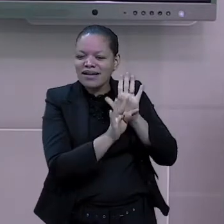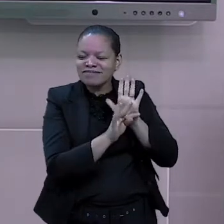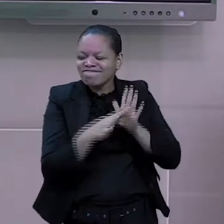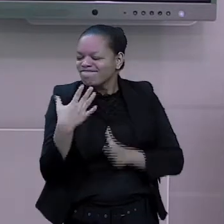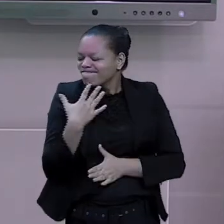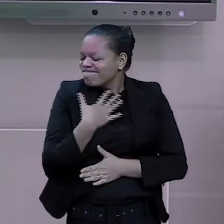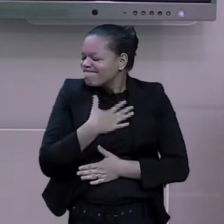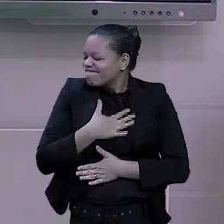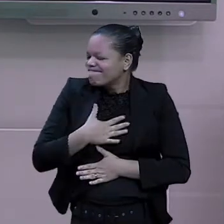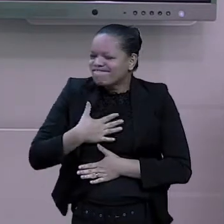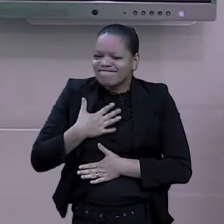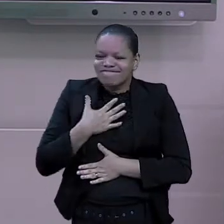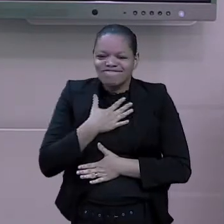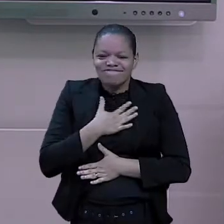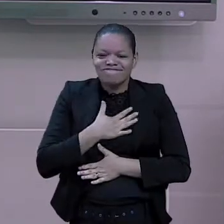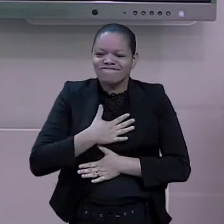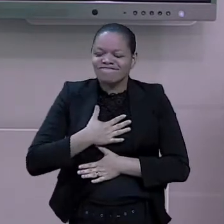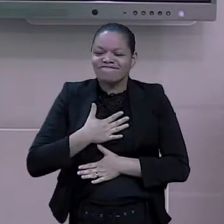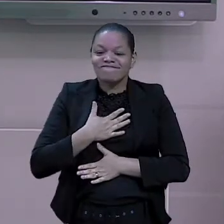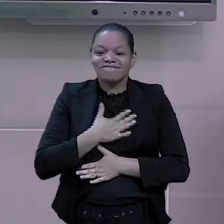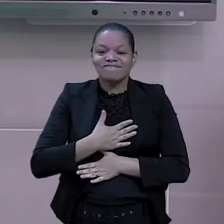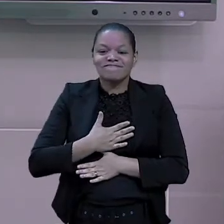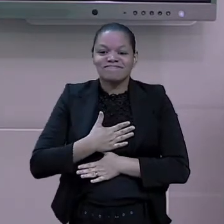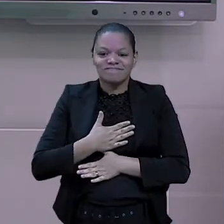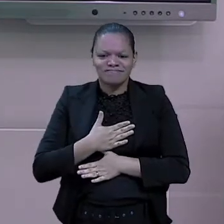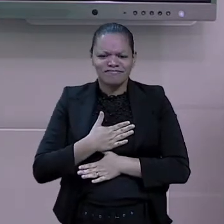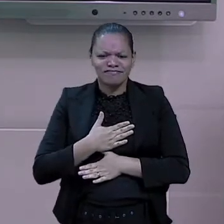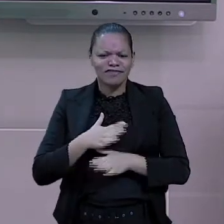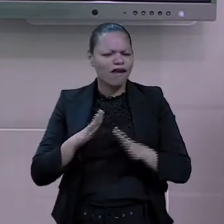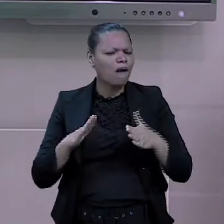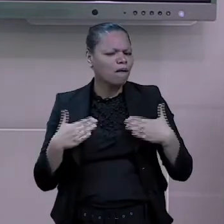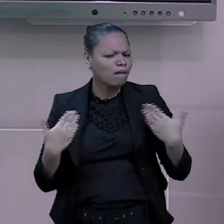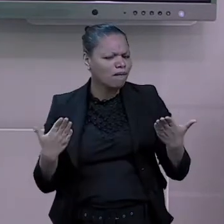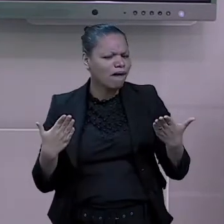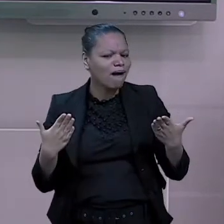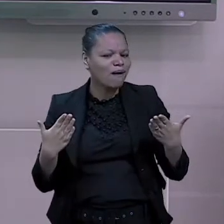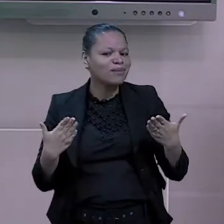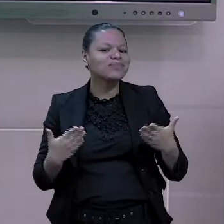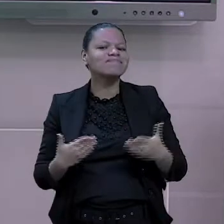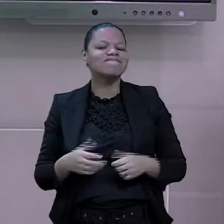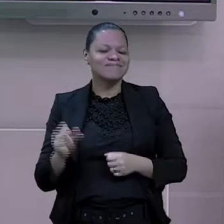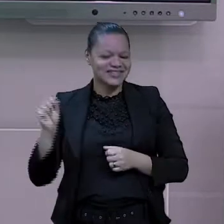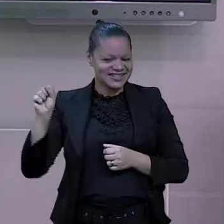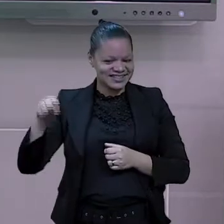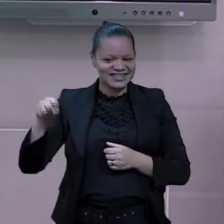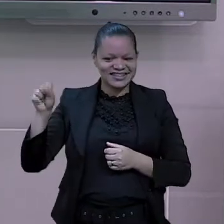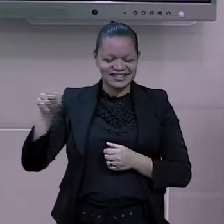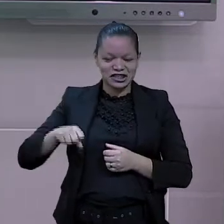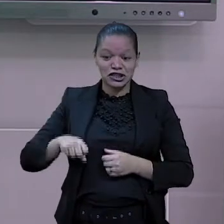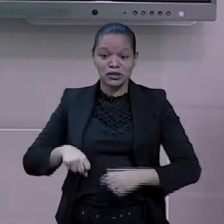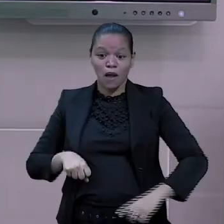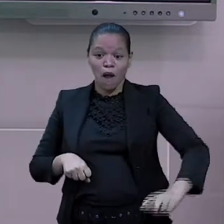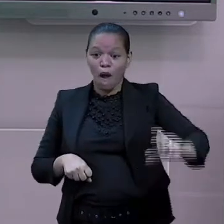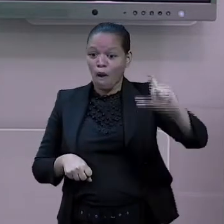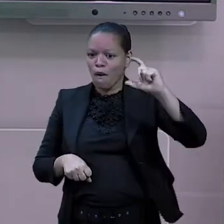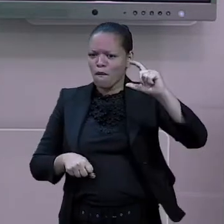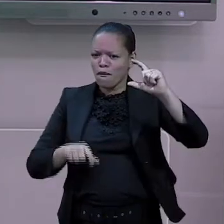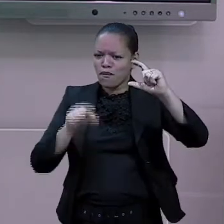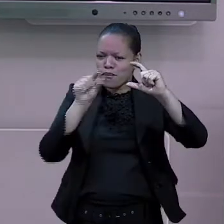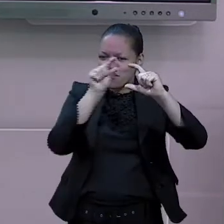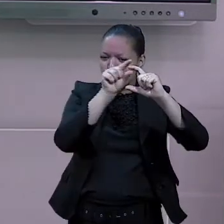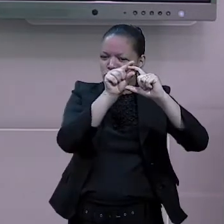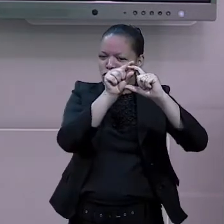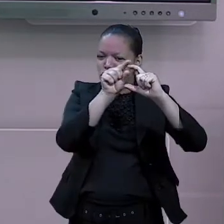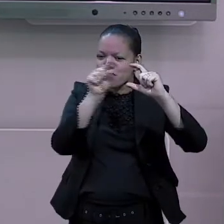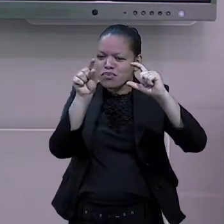que são as tirinhas. Isso mesmo. Ai, professora, mas eu nunca ouvi falar em tirinha. Então, que